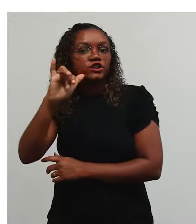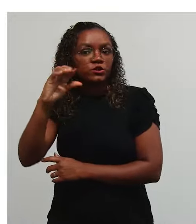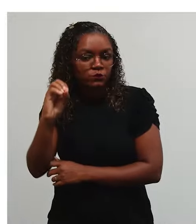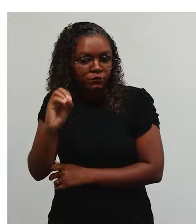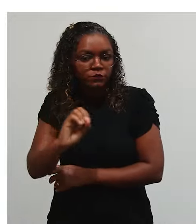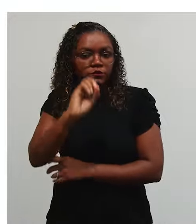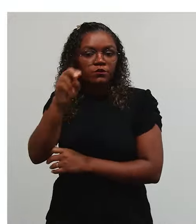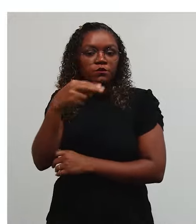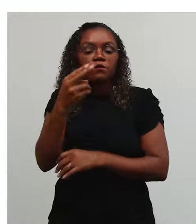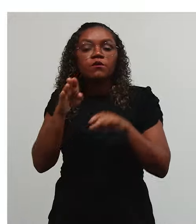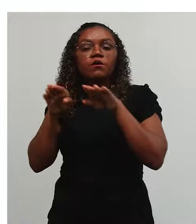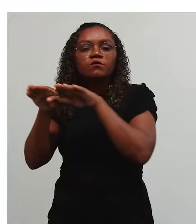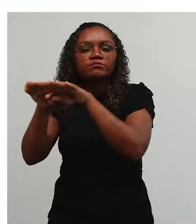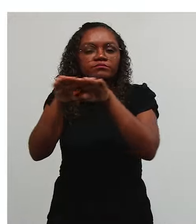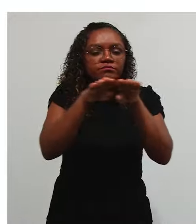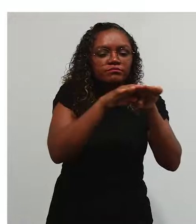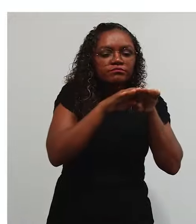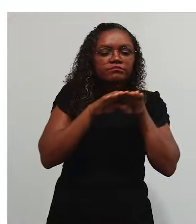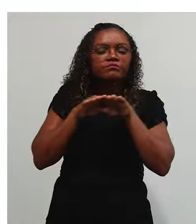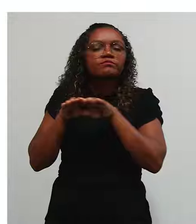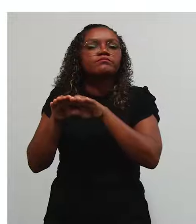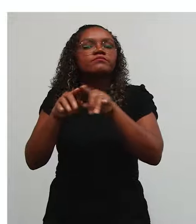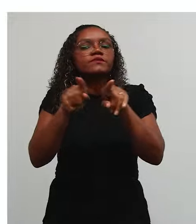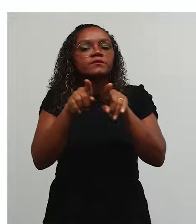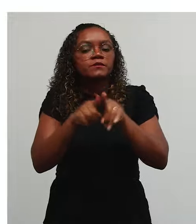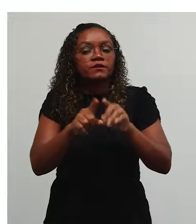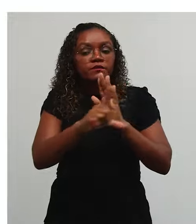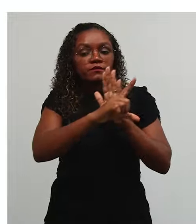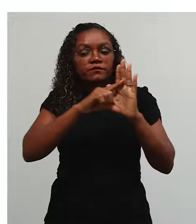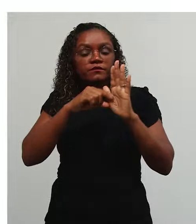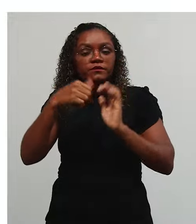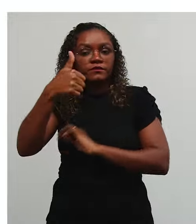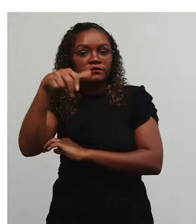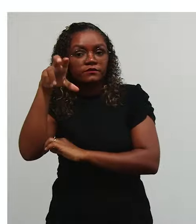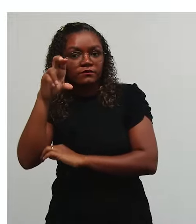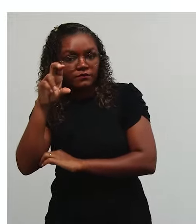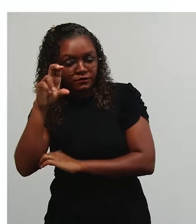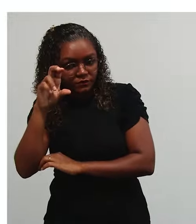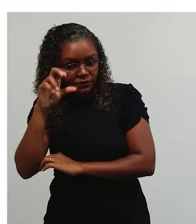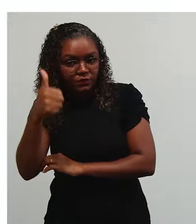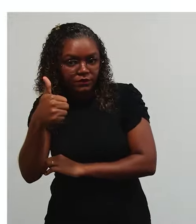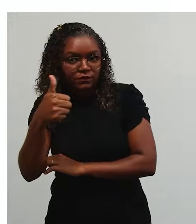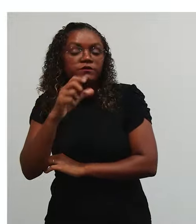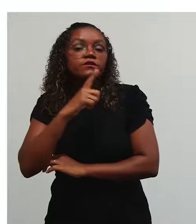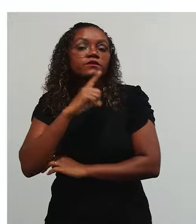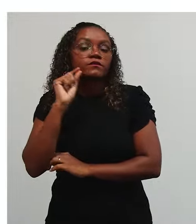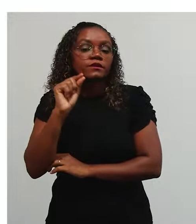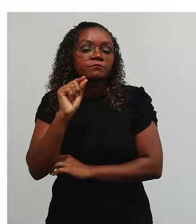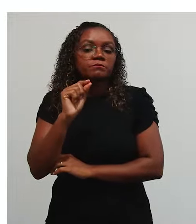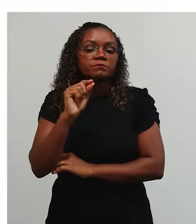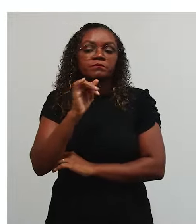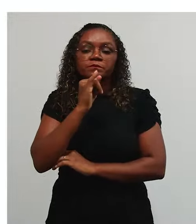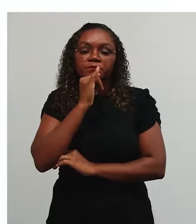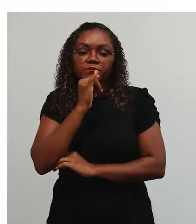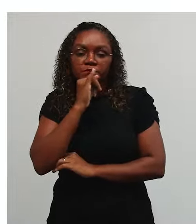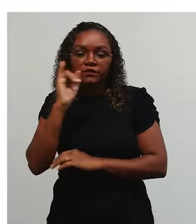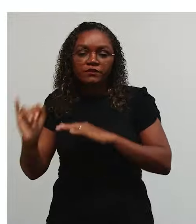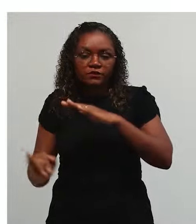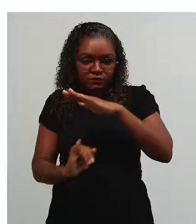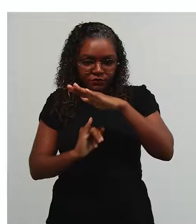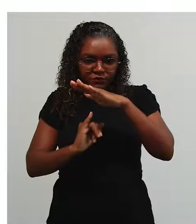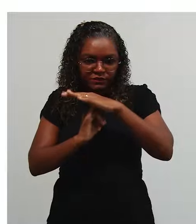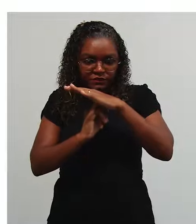uniformidade tributária que que isso significa tá lá no 151 a proibição à união de realizar a instituição